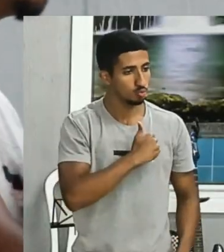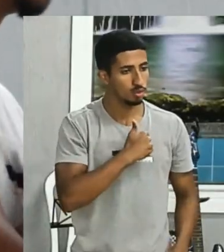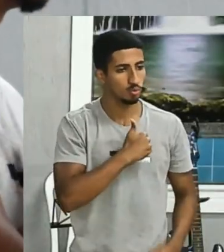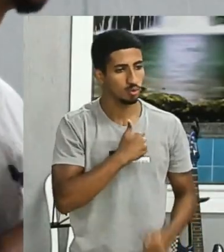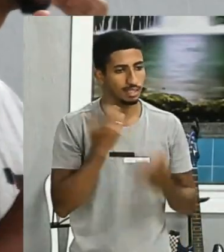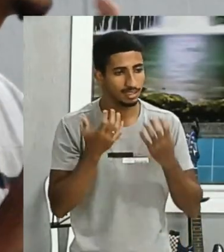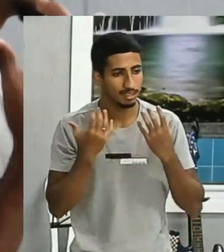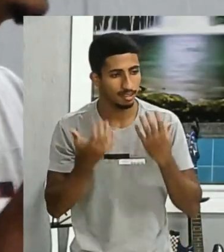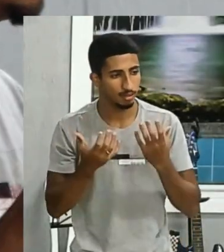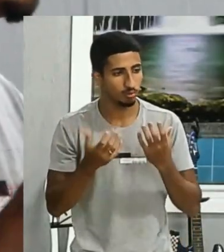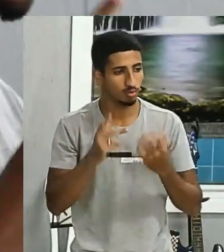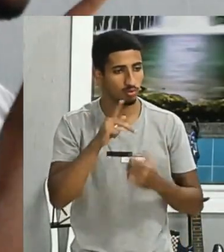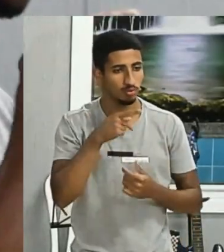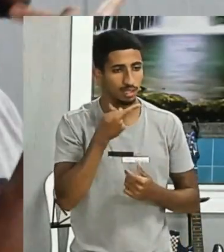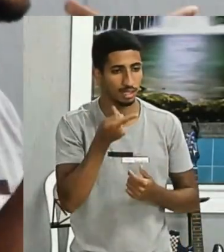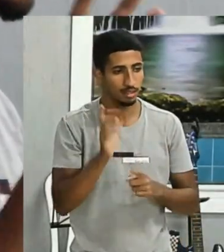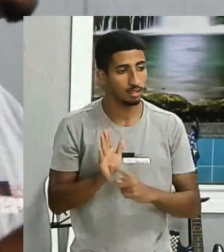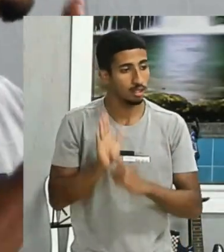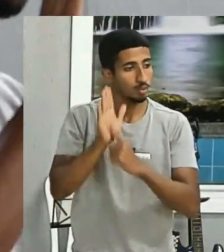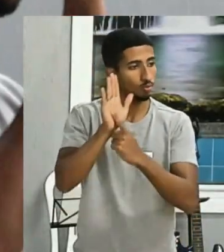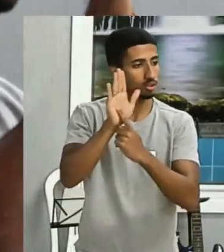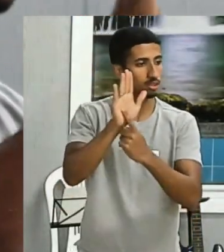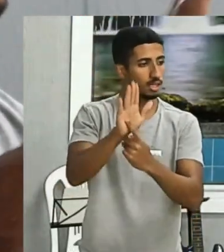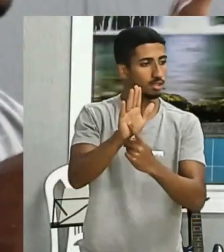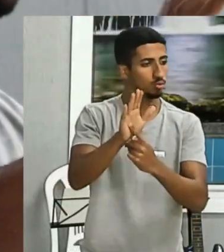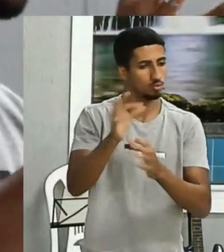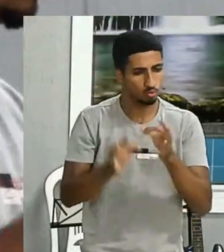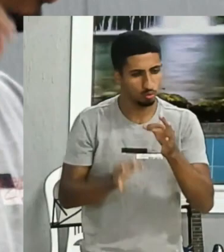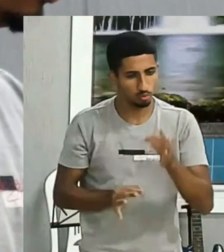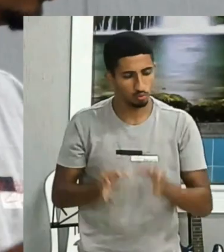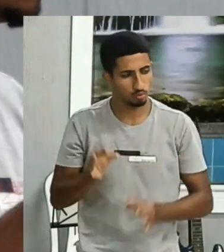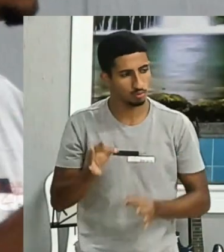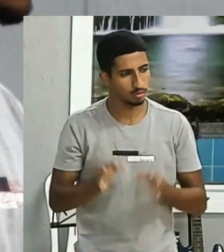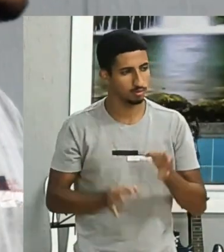igreja, o juízo e a justiça de Deus.